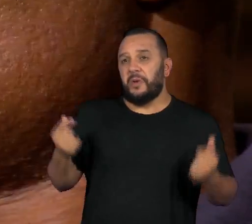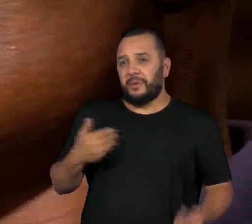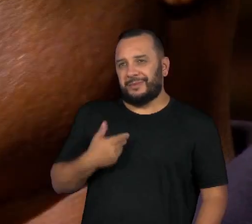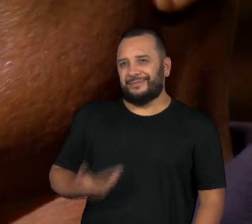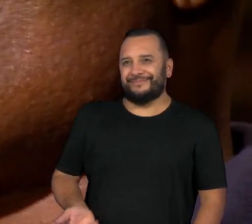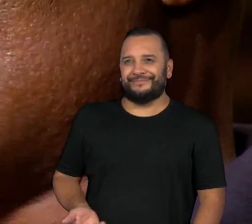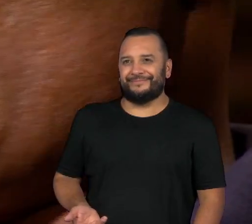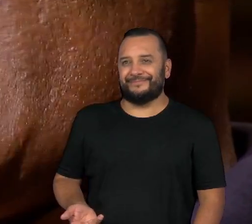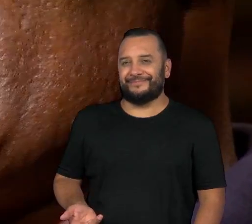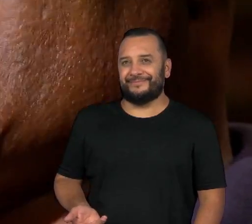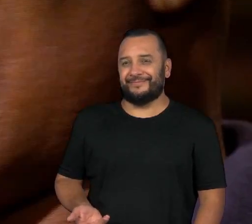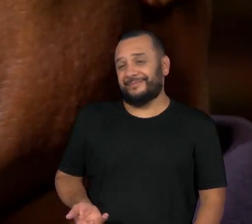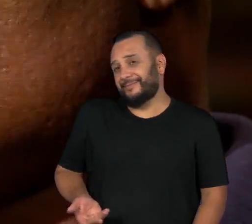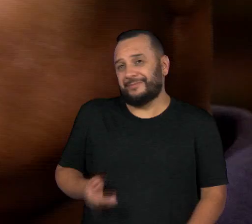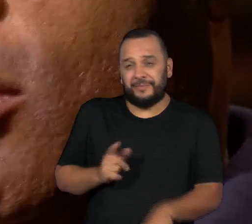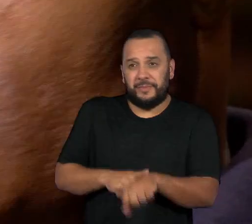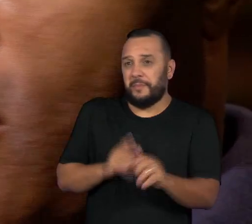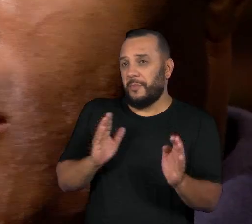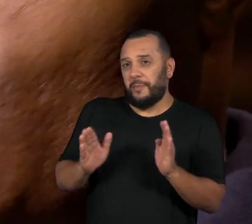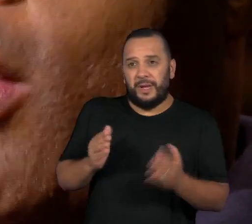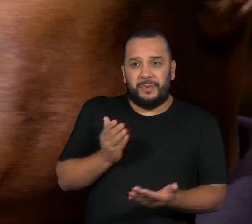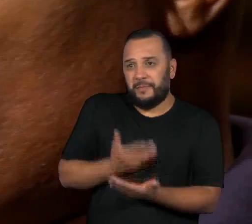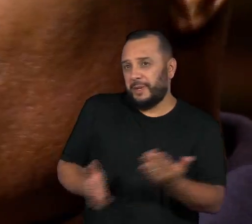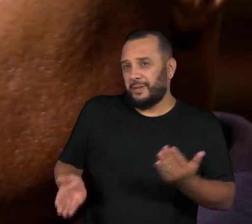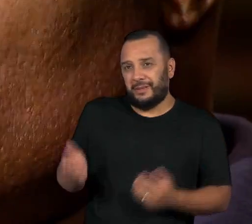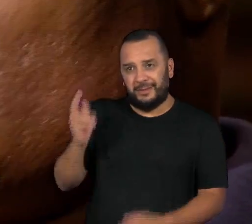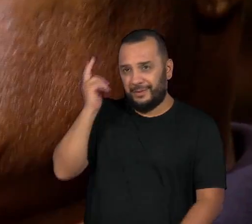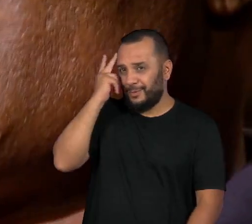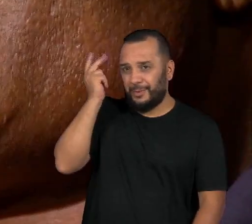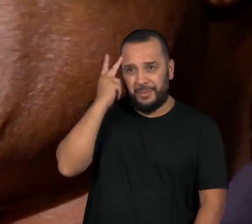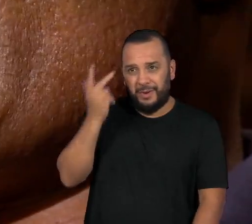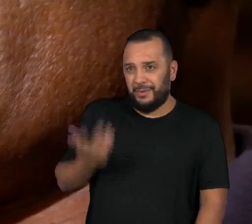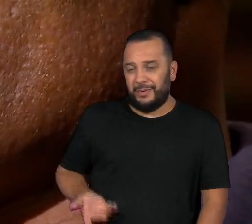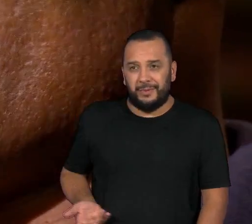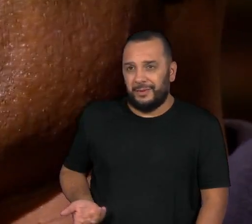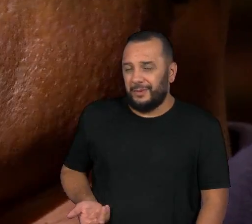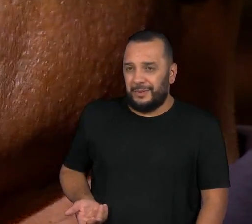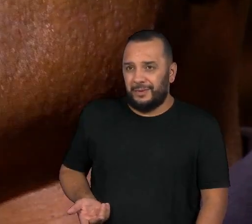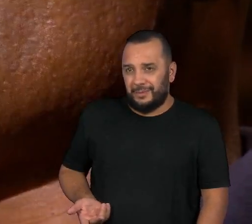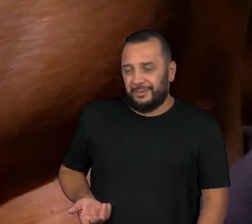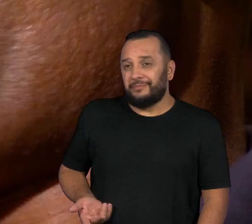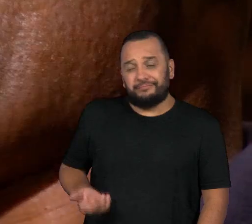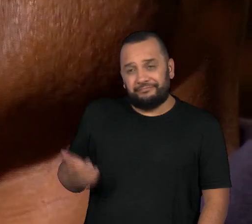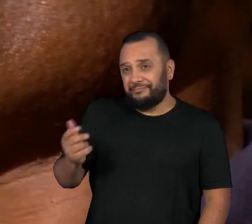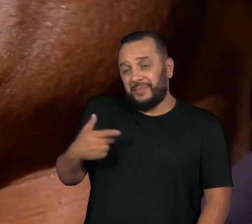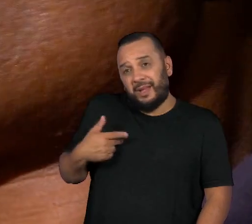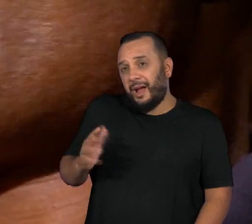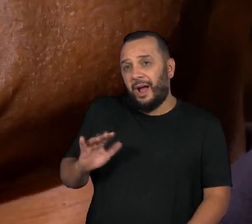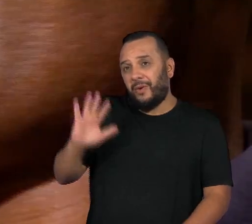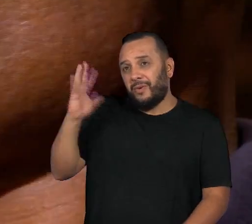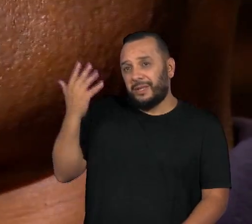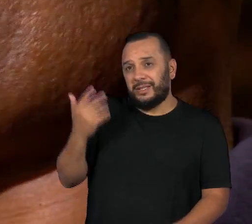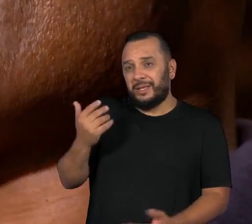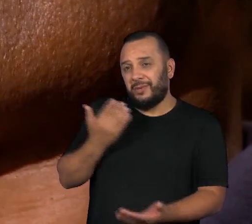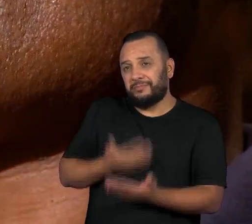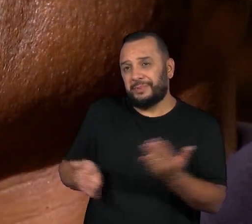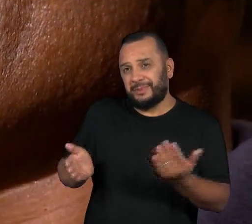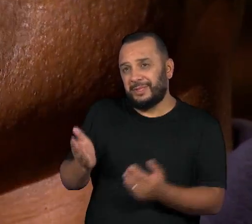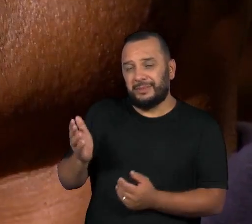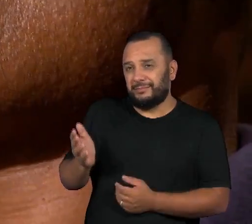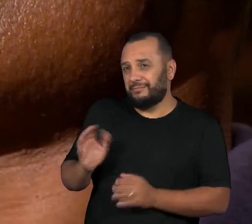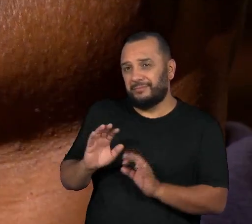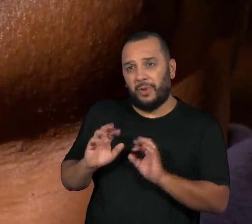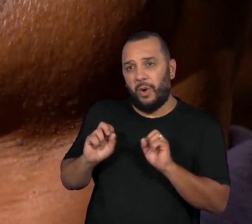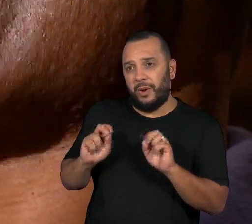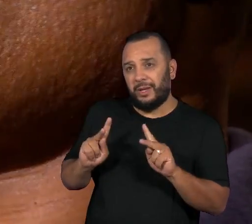E uma hora ia dar errado, normal. Uma hora ia dar errado, e deu errado, mas tá tudo certo.